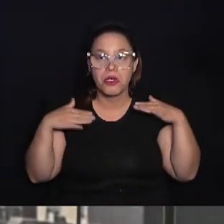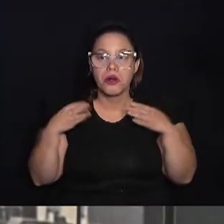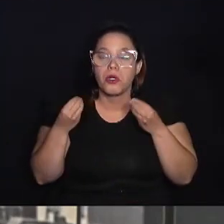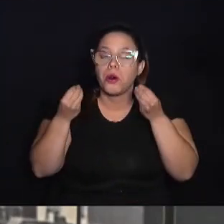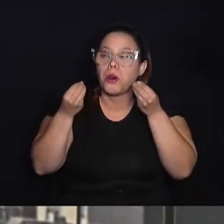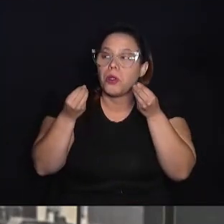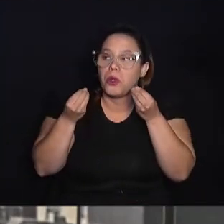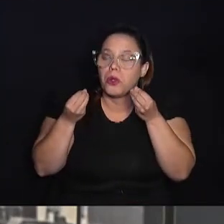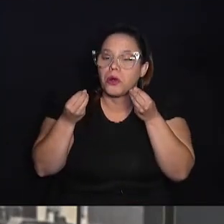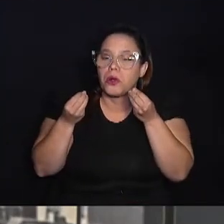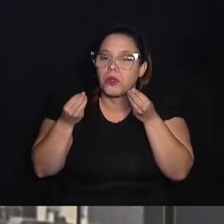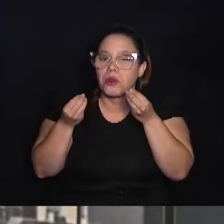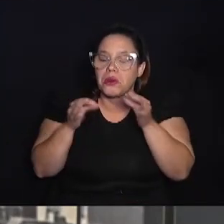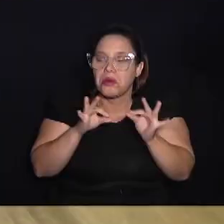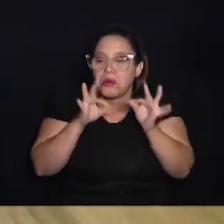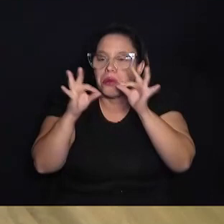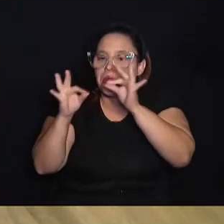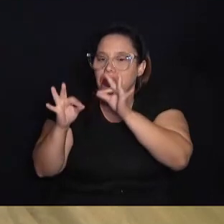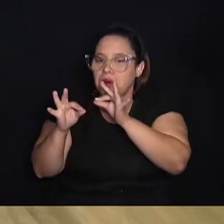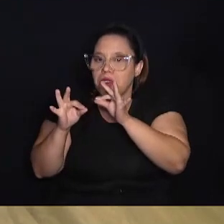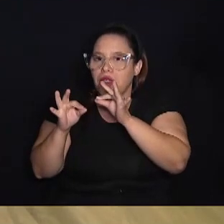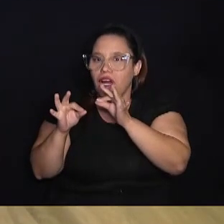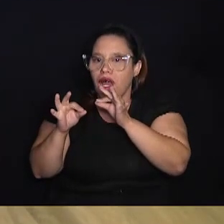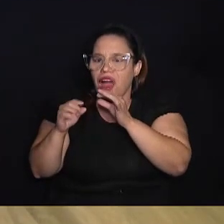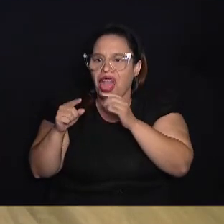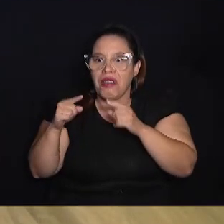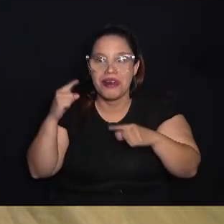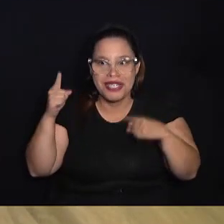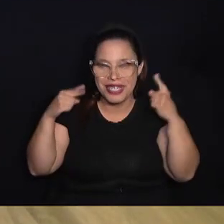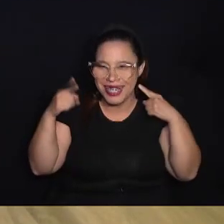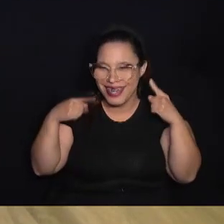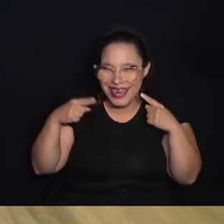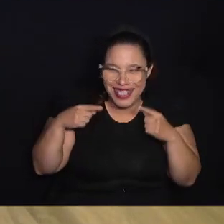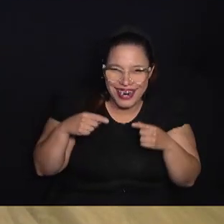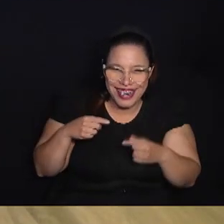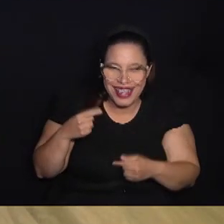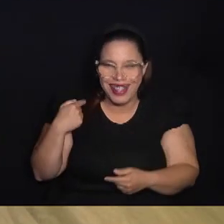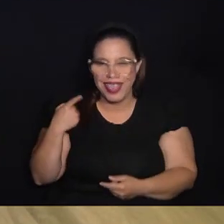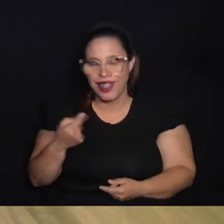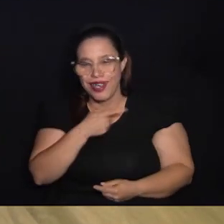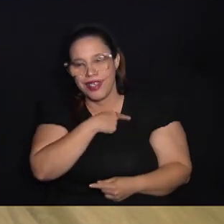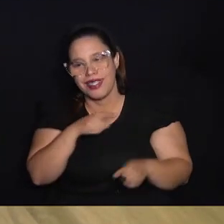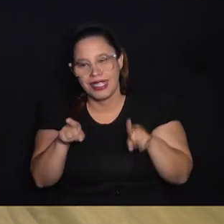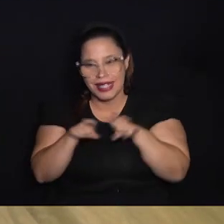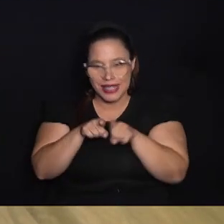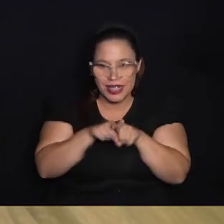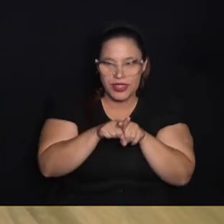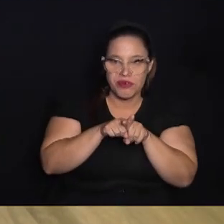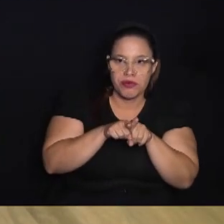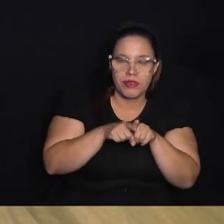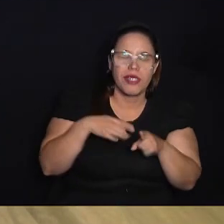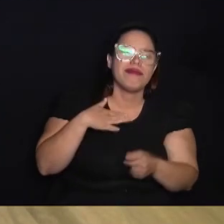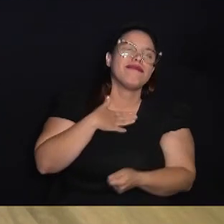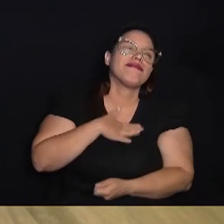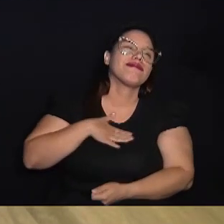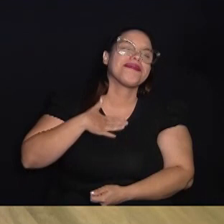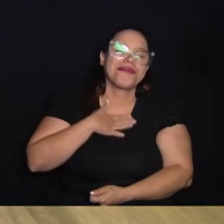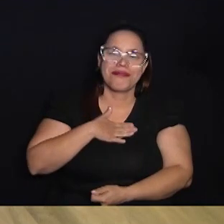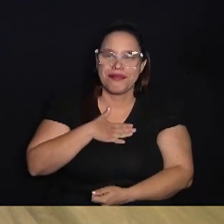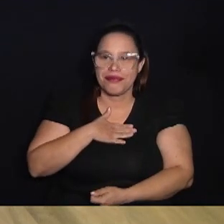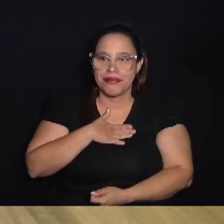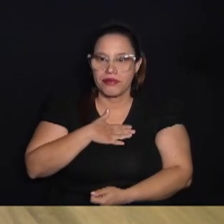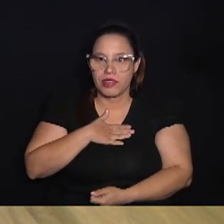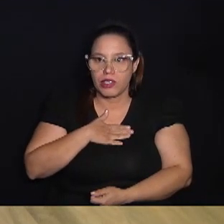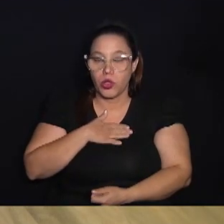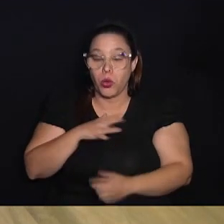pessoal que tá acompanhando a gente ex fo fo foi um monte de gente doida que foi né Nós também a gente adora porque na verdade a grande a